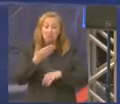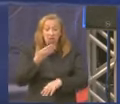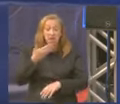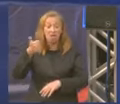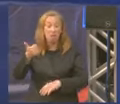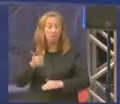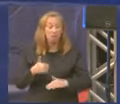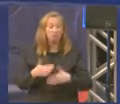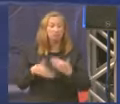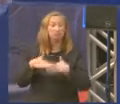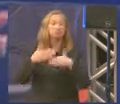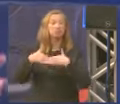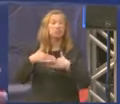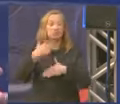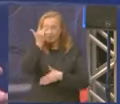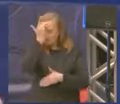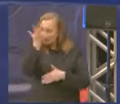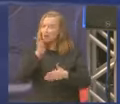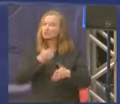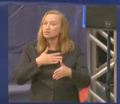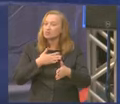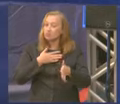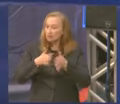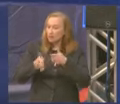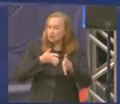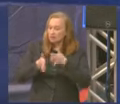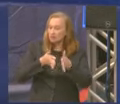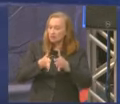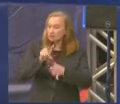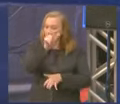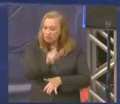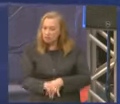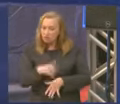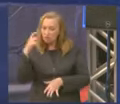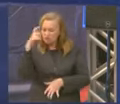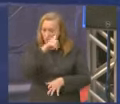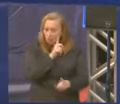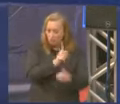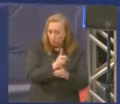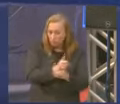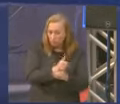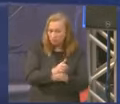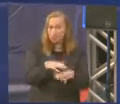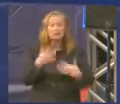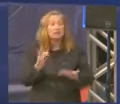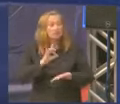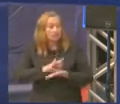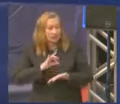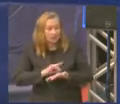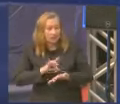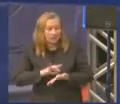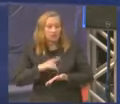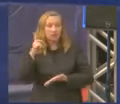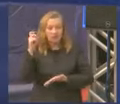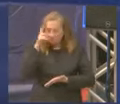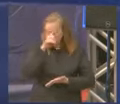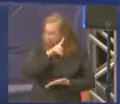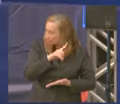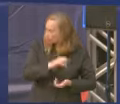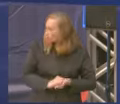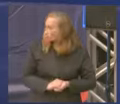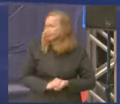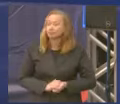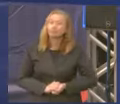mais produtivo, mais fácil para as pessoas diante das dificuldades que elas se encontram. Né? Realmente, esse retorno é muito difícil e